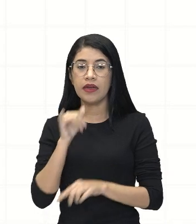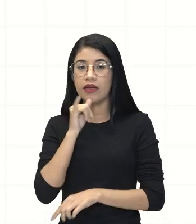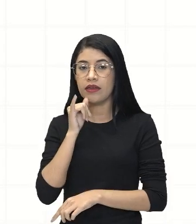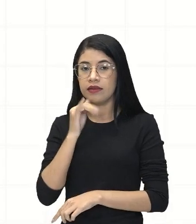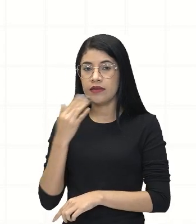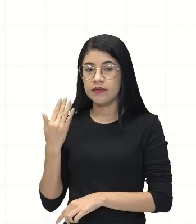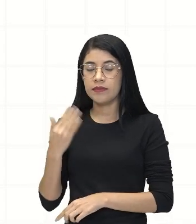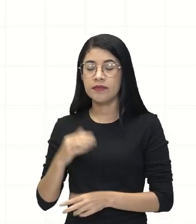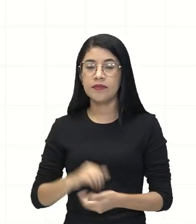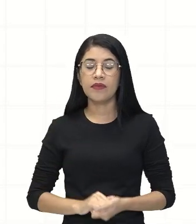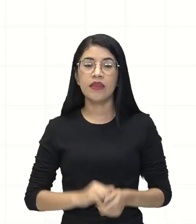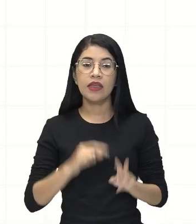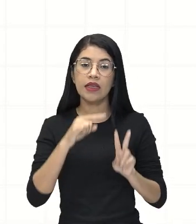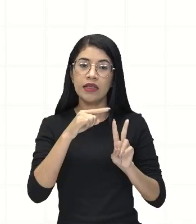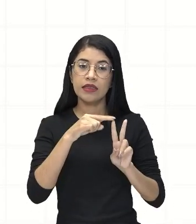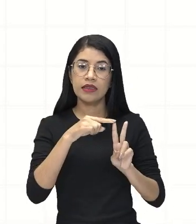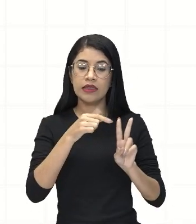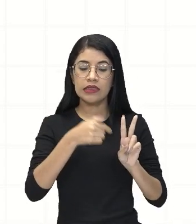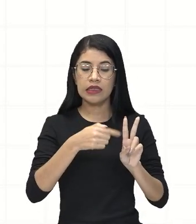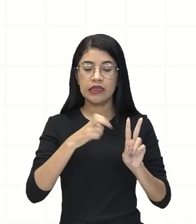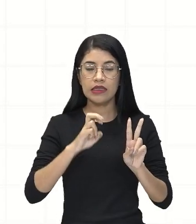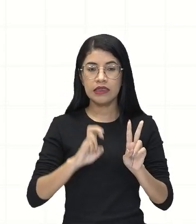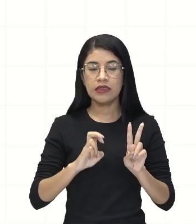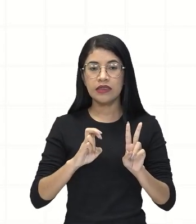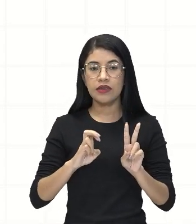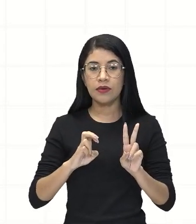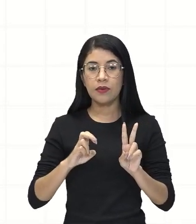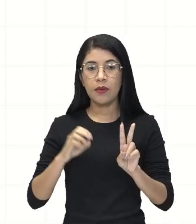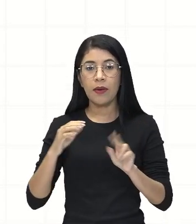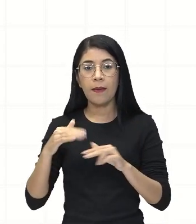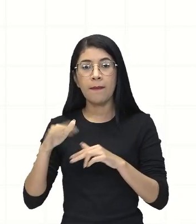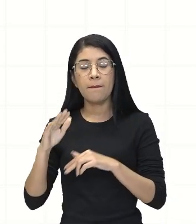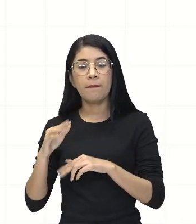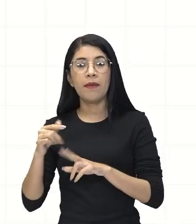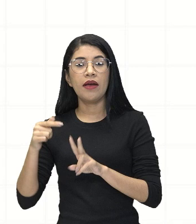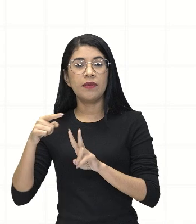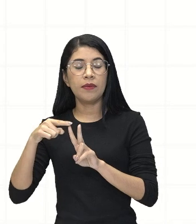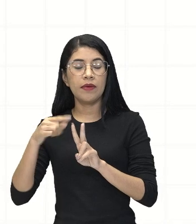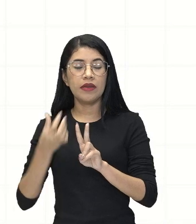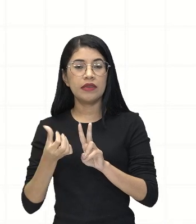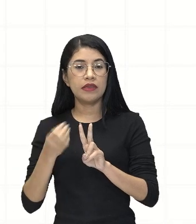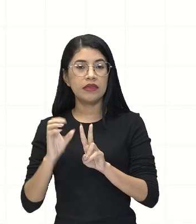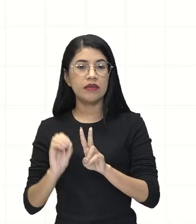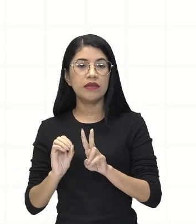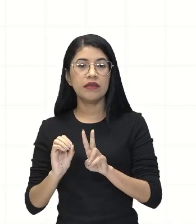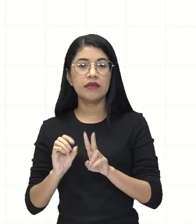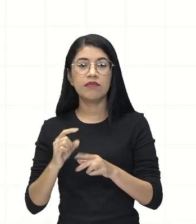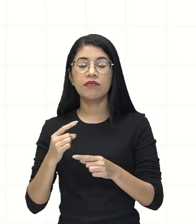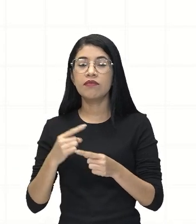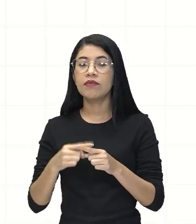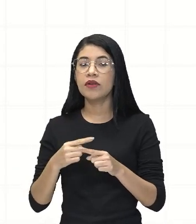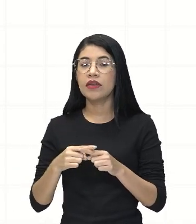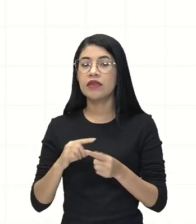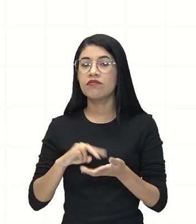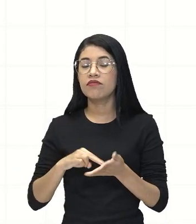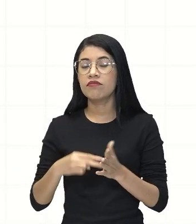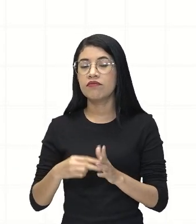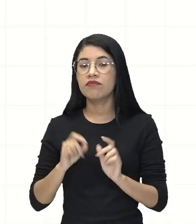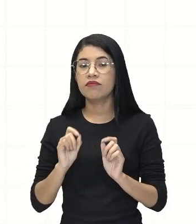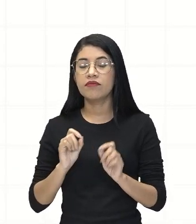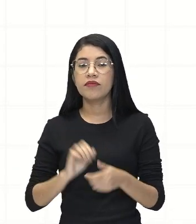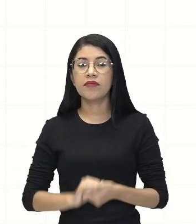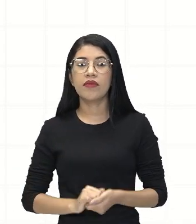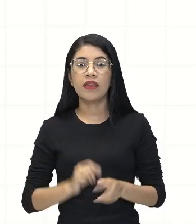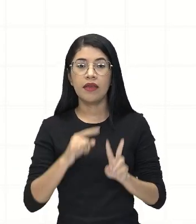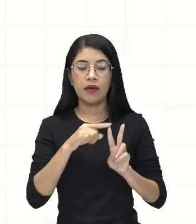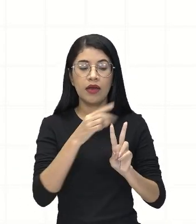de 75 é maior do que a raiz quadrada de 60. Por quê? Eles têm aqui, ó, tudo é 2,